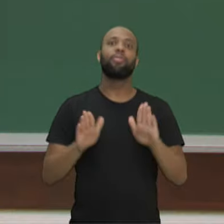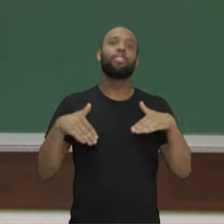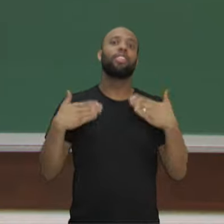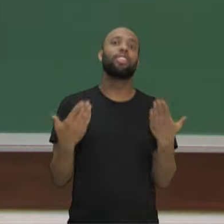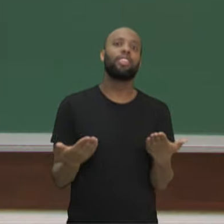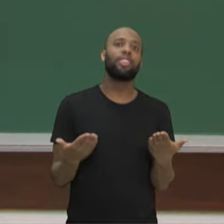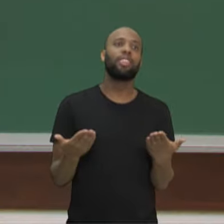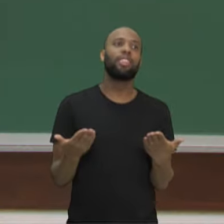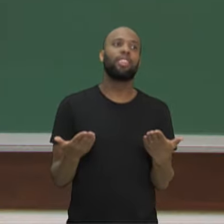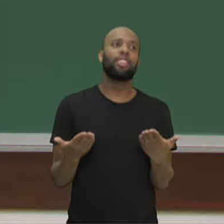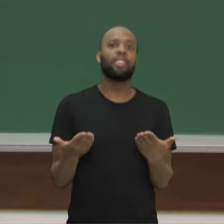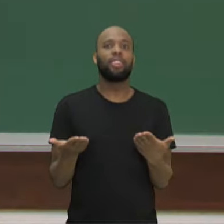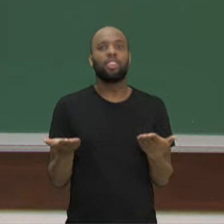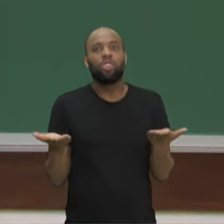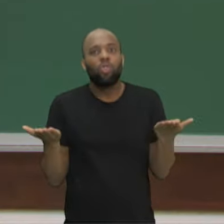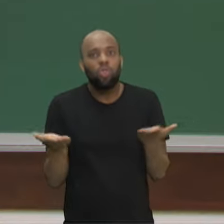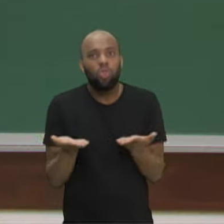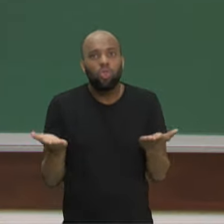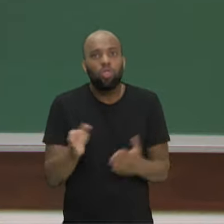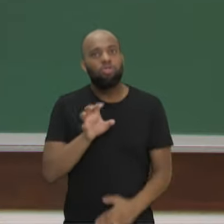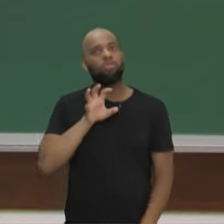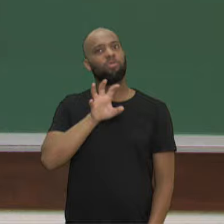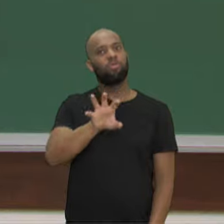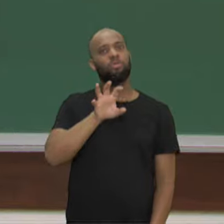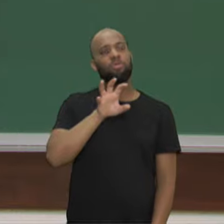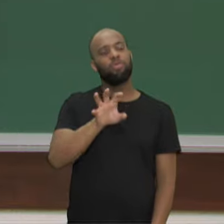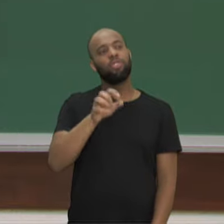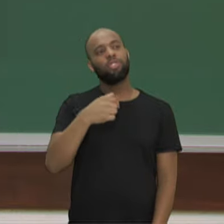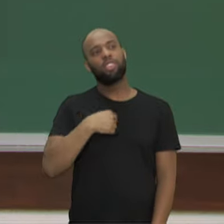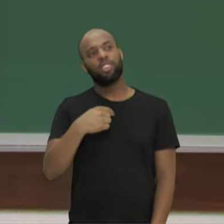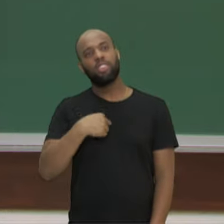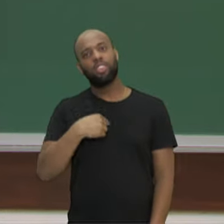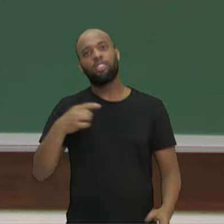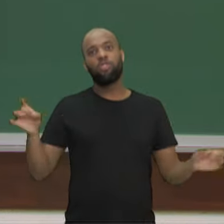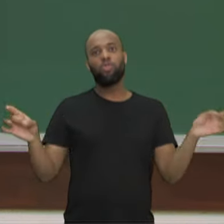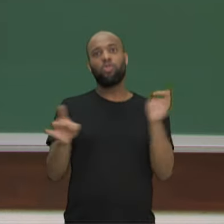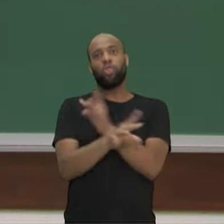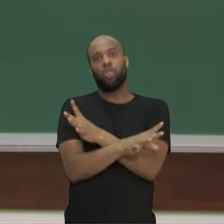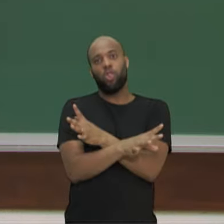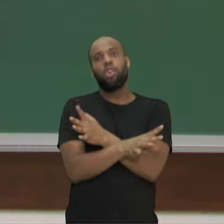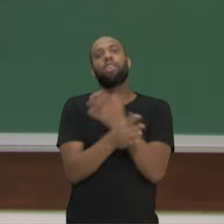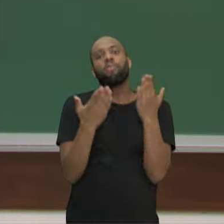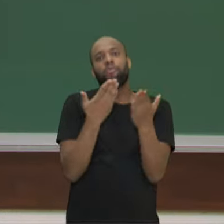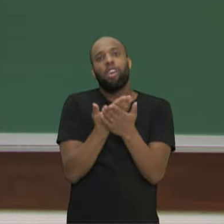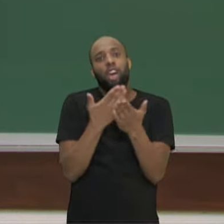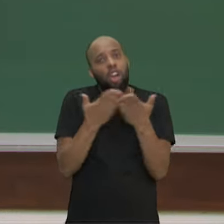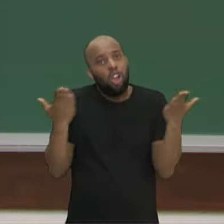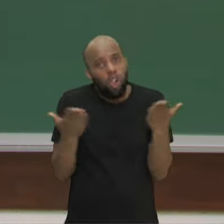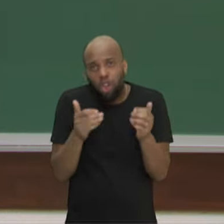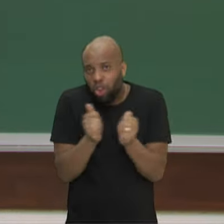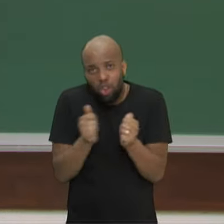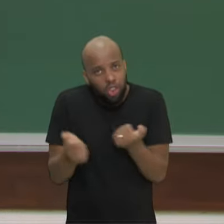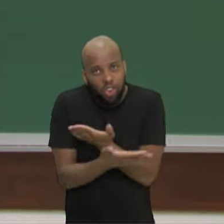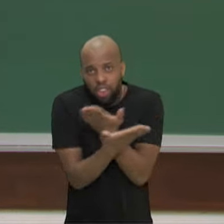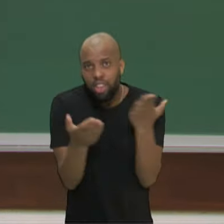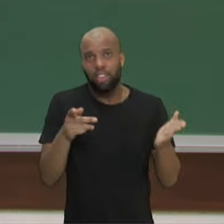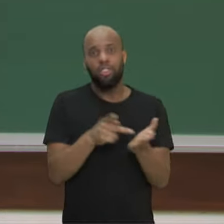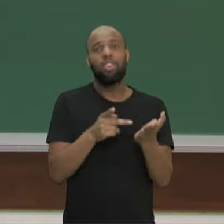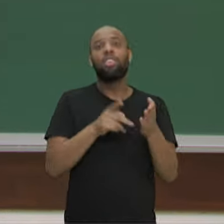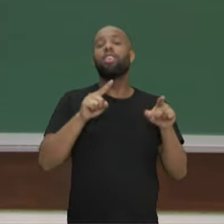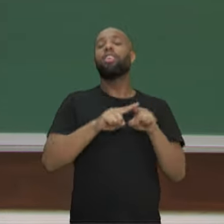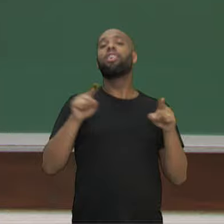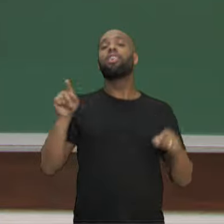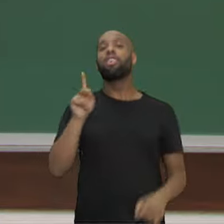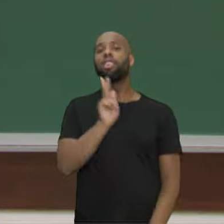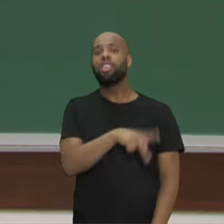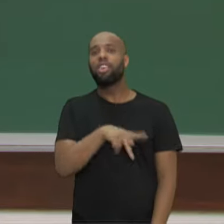Bom, gente, é isso aí e eu vou terminar aqui com vocês, não é? Mas a professora